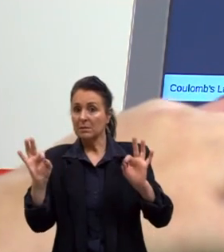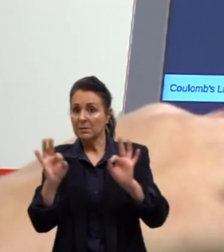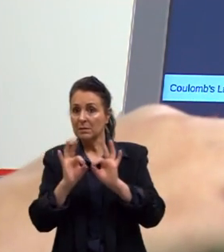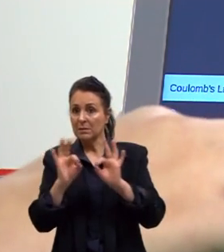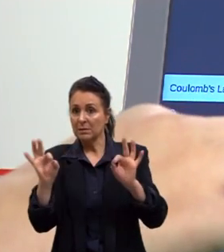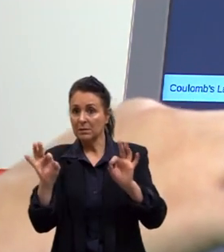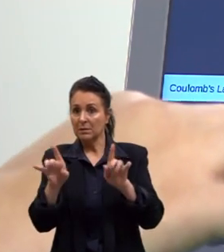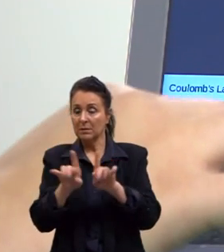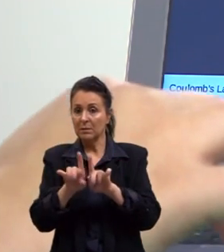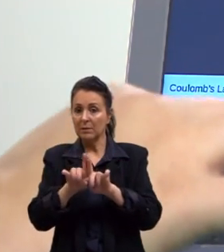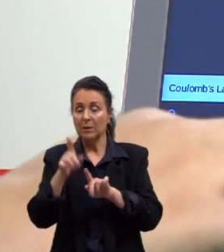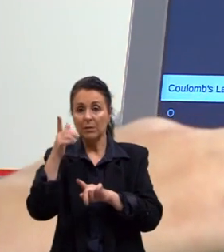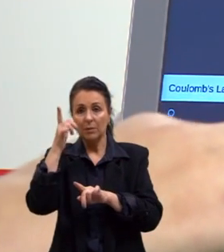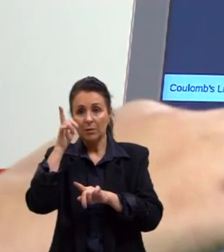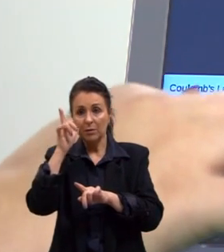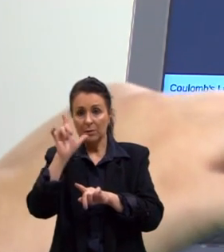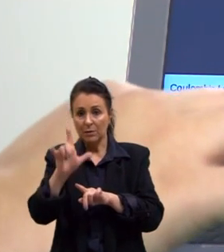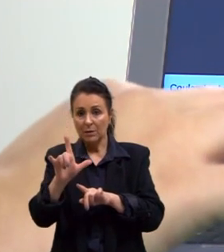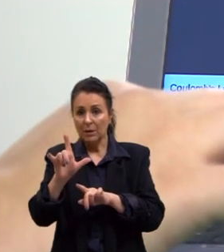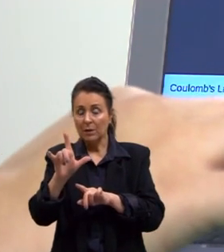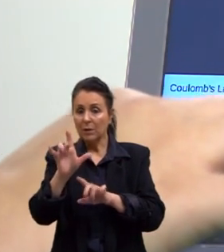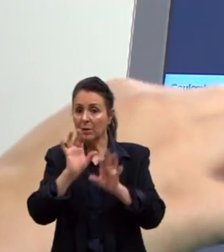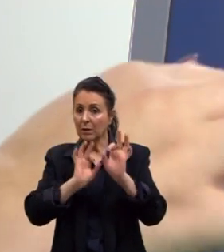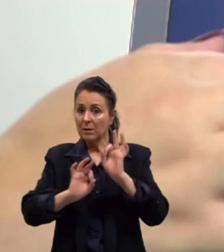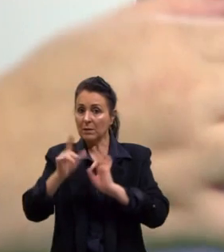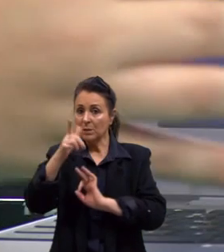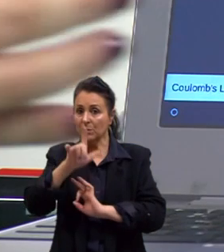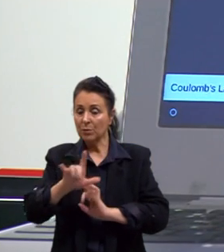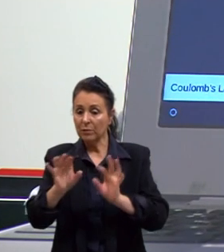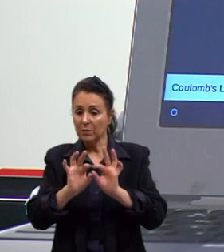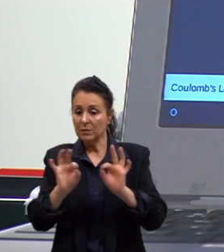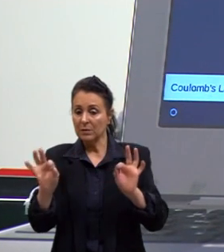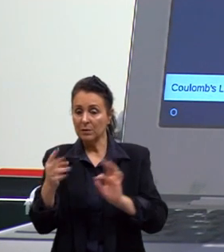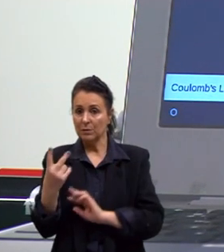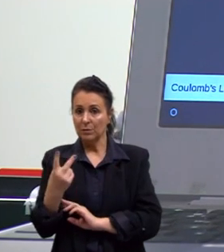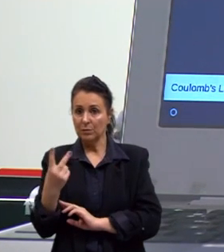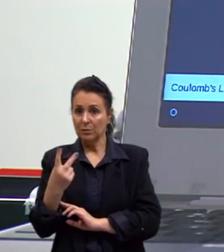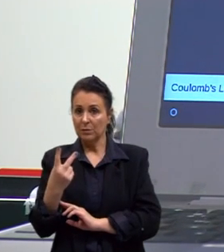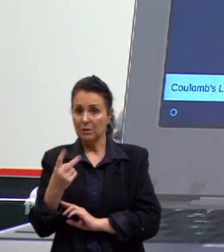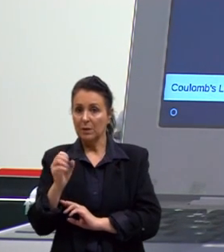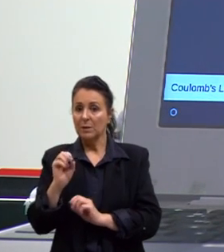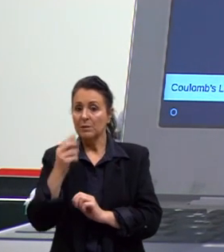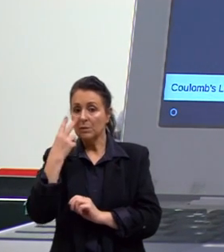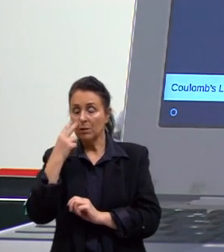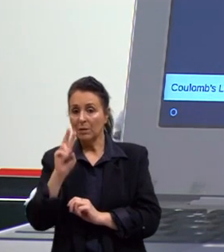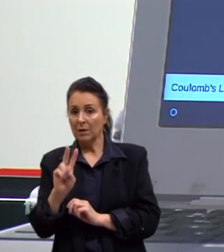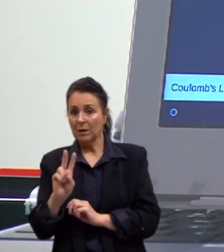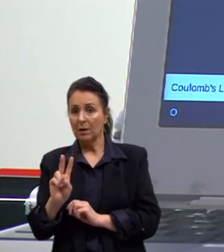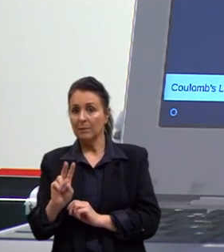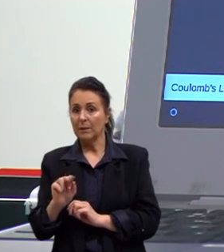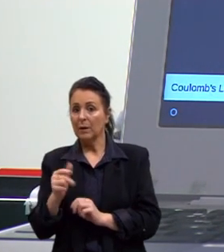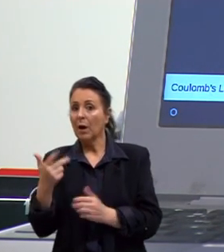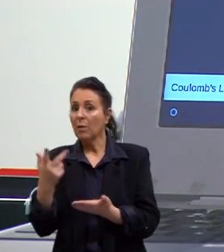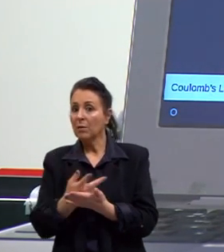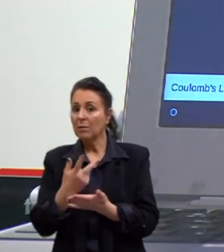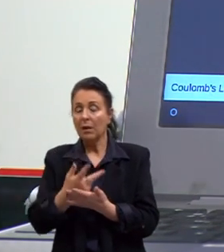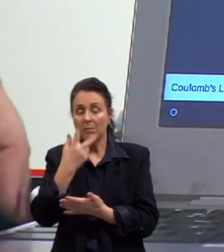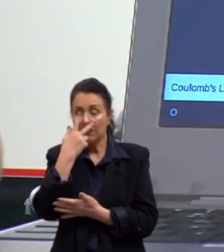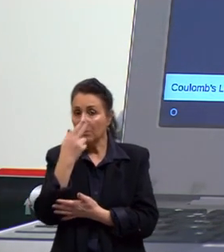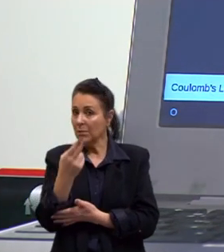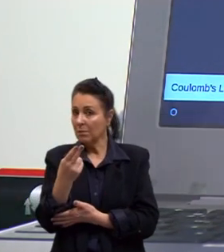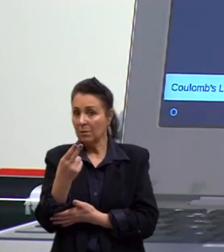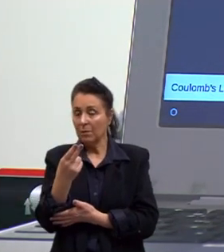né que aqui também a gente consegue mexer na distância entre os dois se a gente mexer na distância acontece a mesma coisa